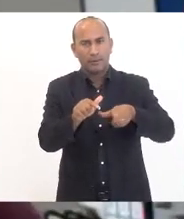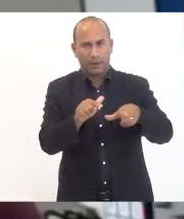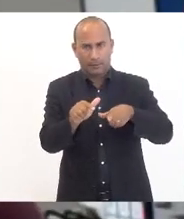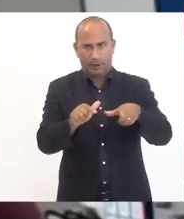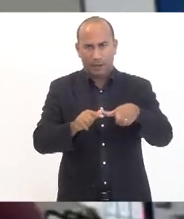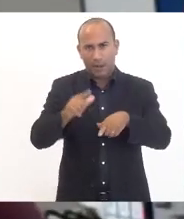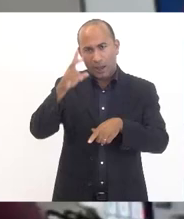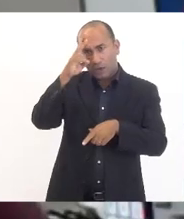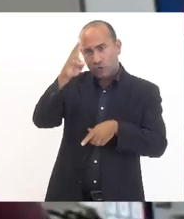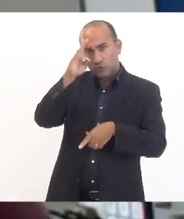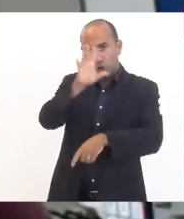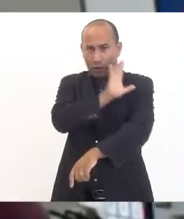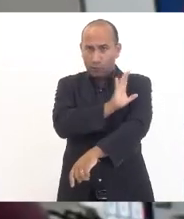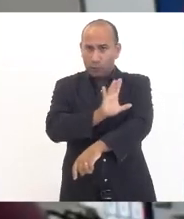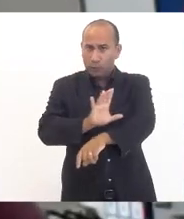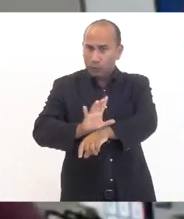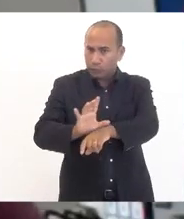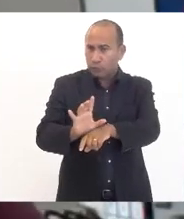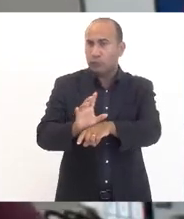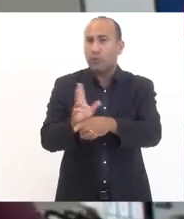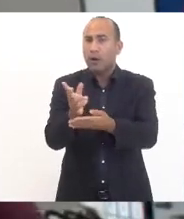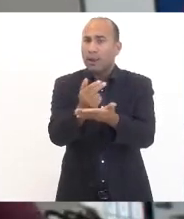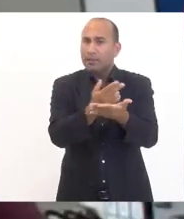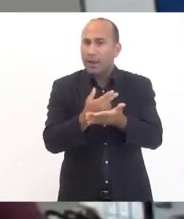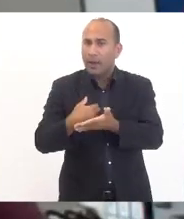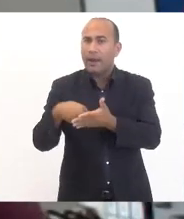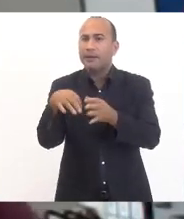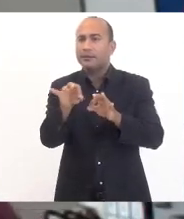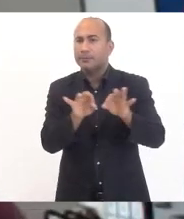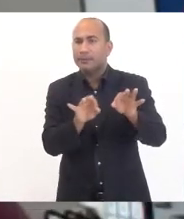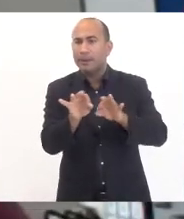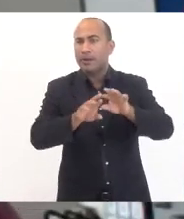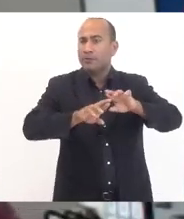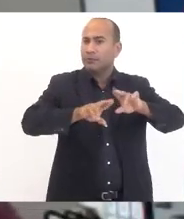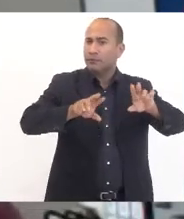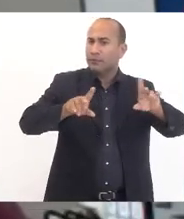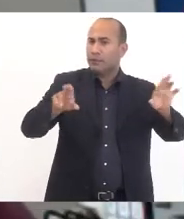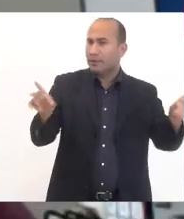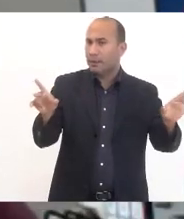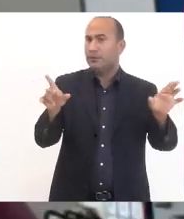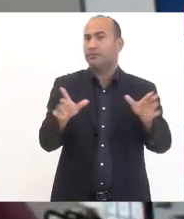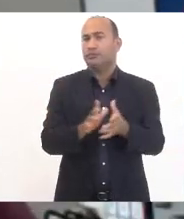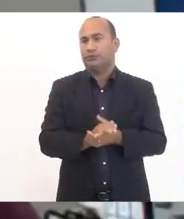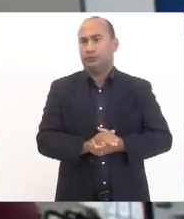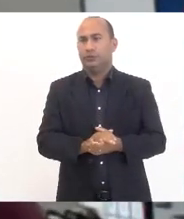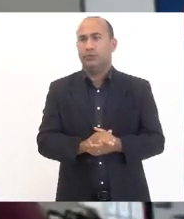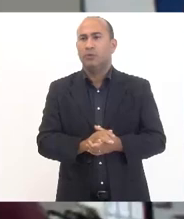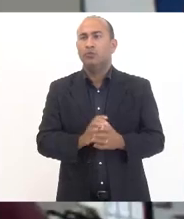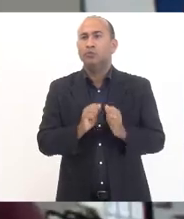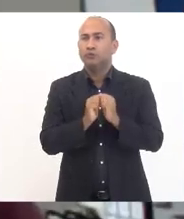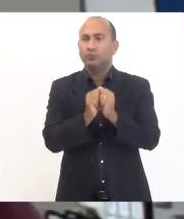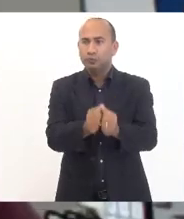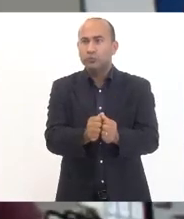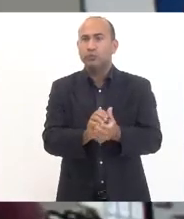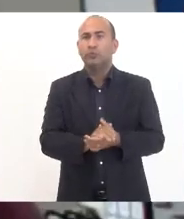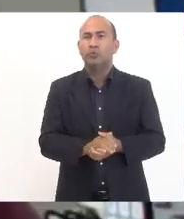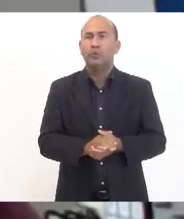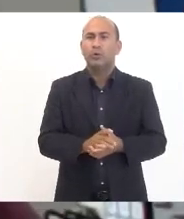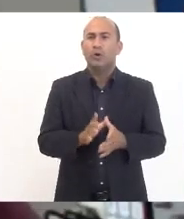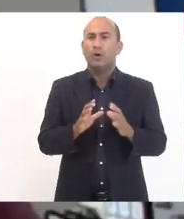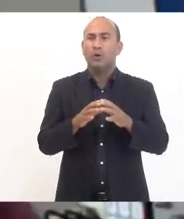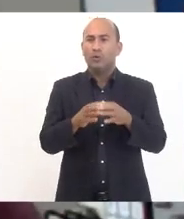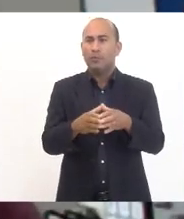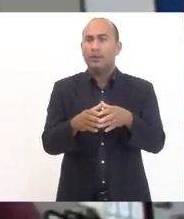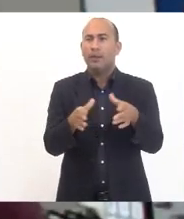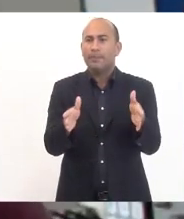a cultura da África, vinculando os diferentes componentes curriculares com o circuito da